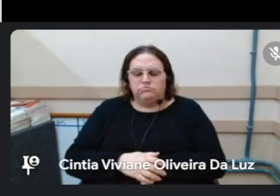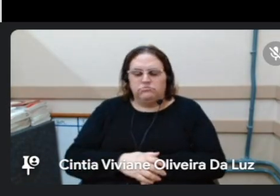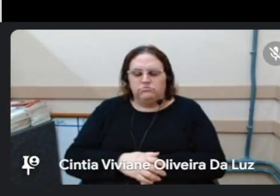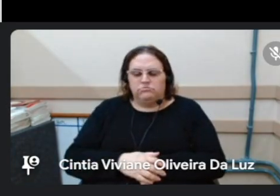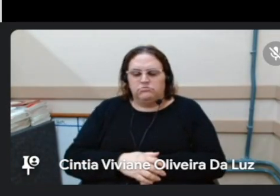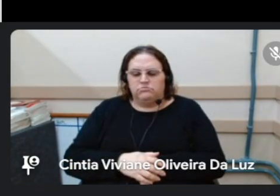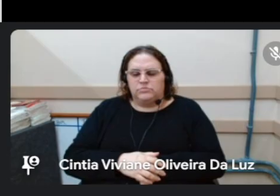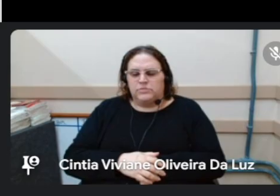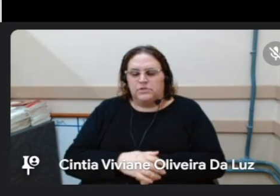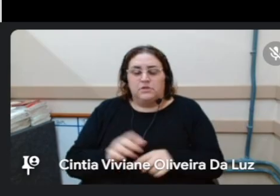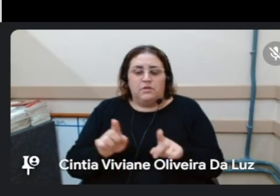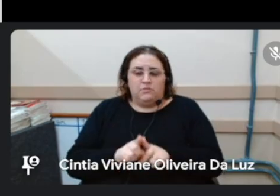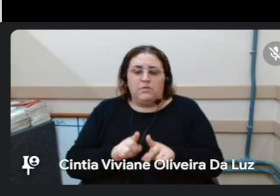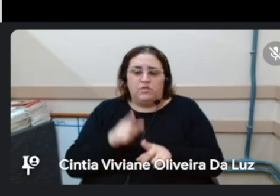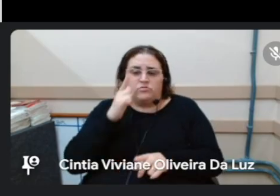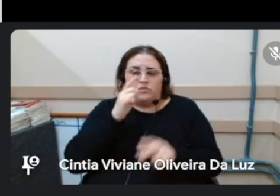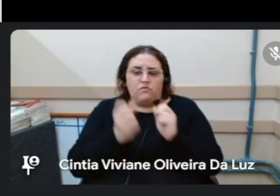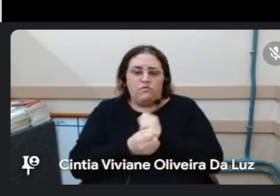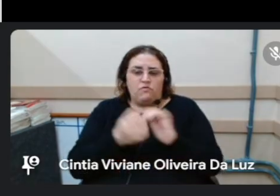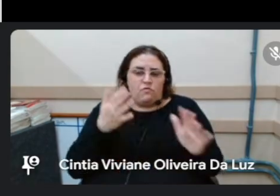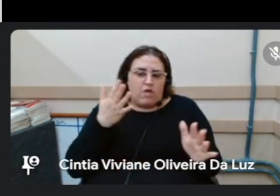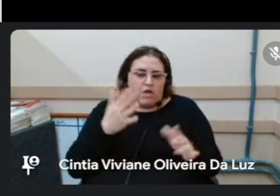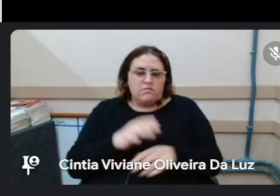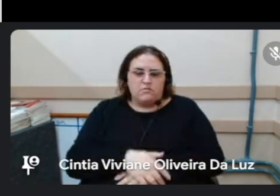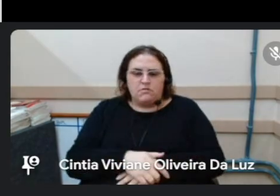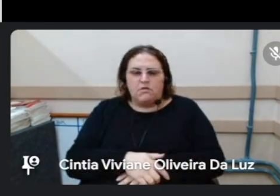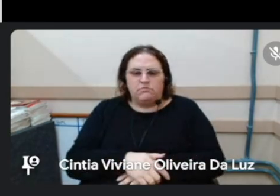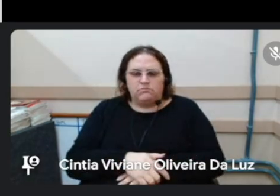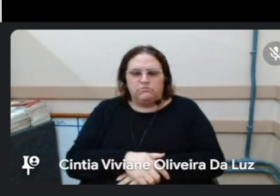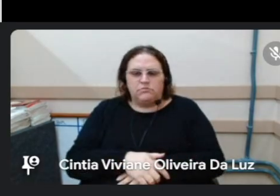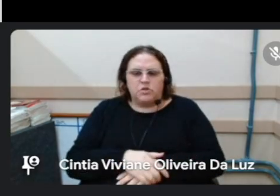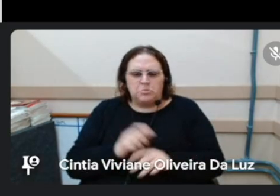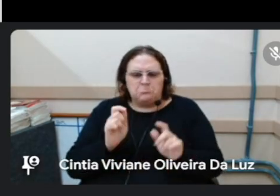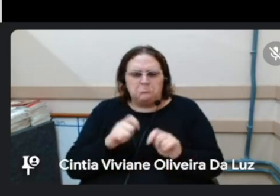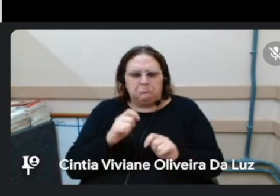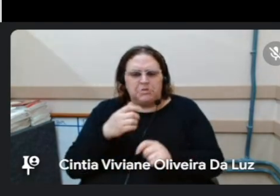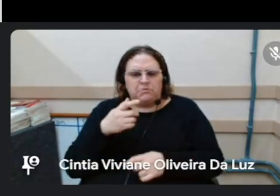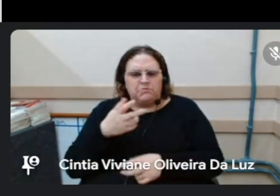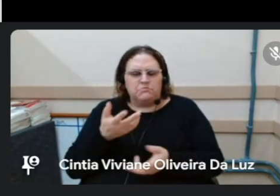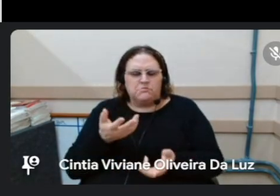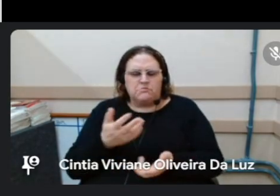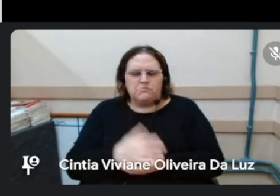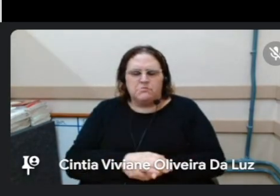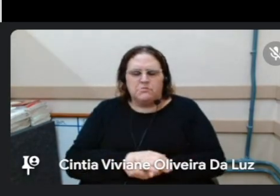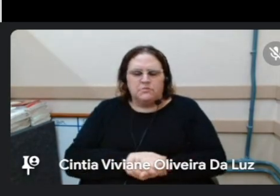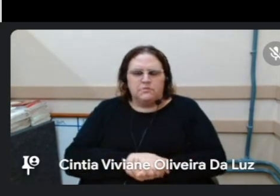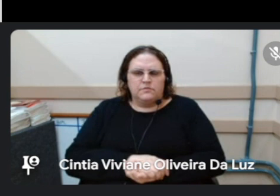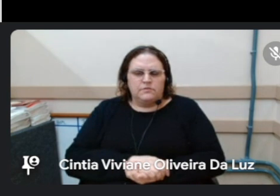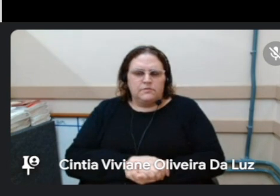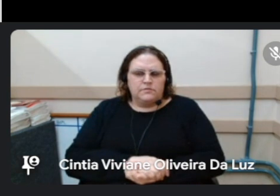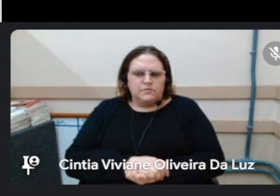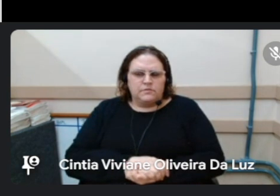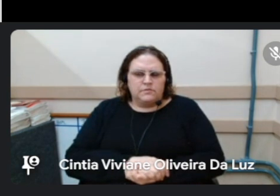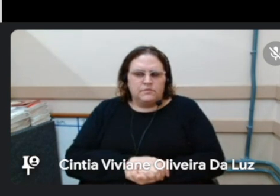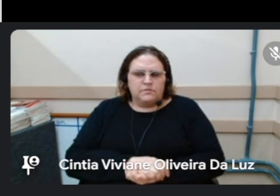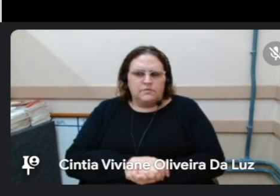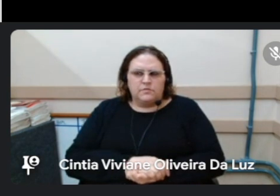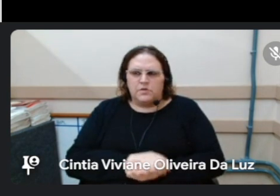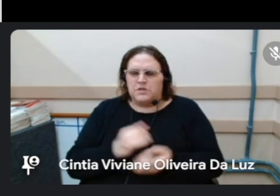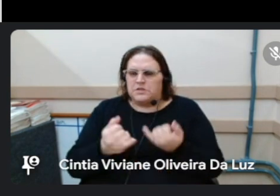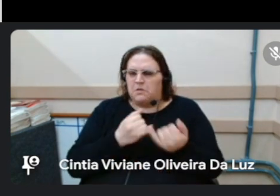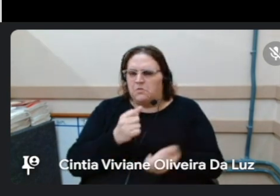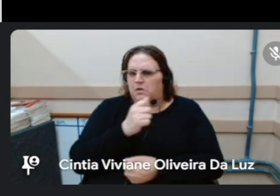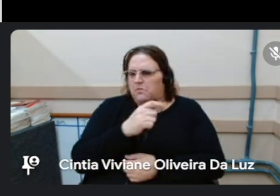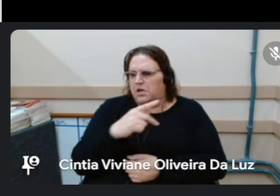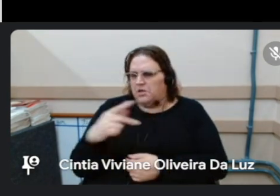De proficiência em em em ã aplicativos né manuseio